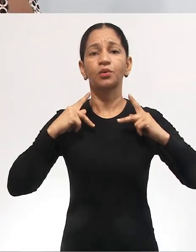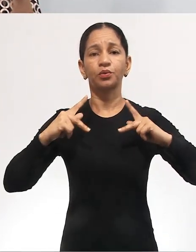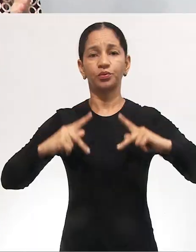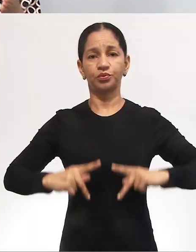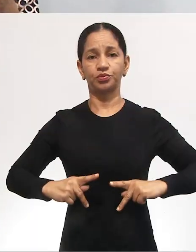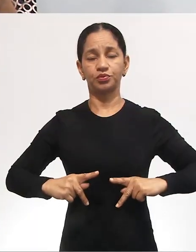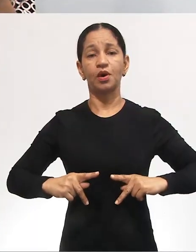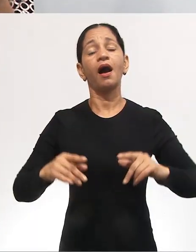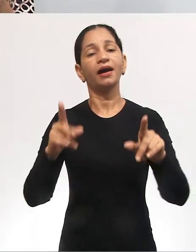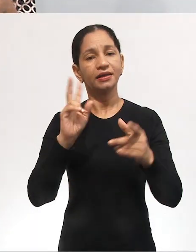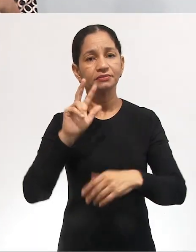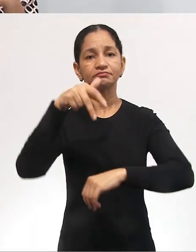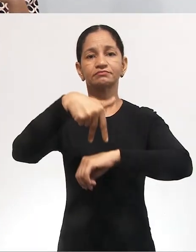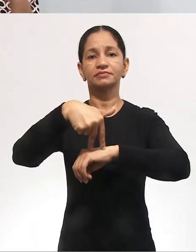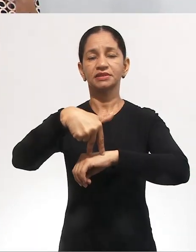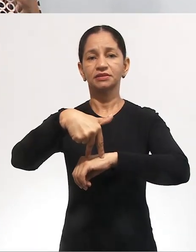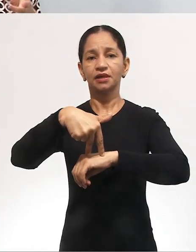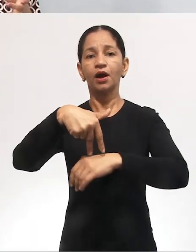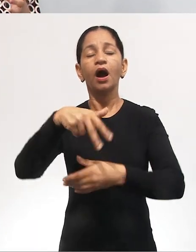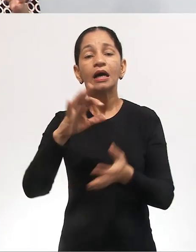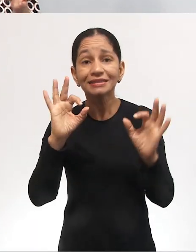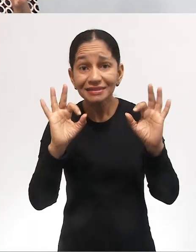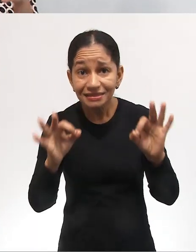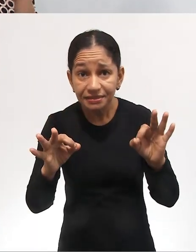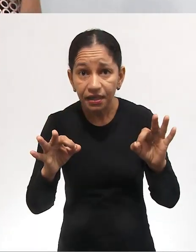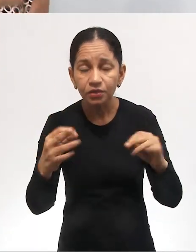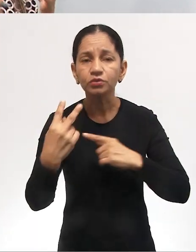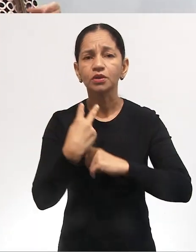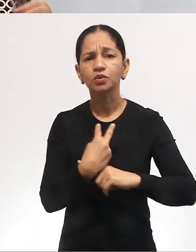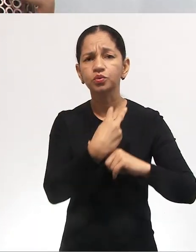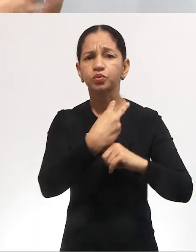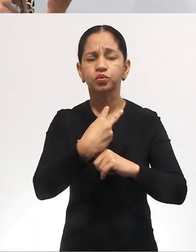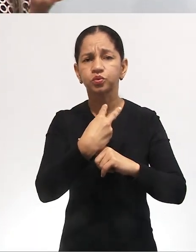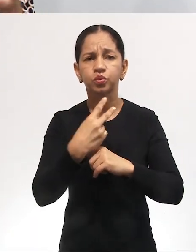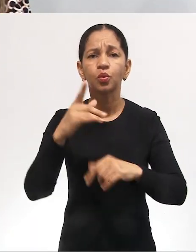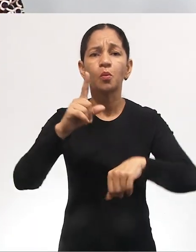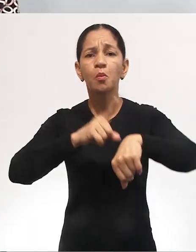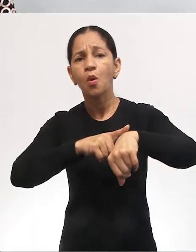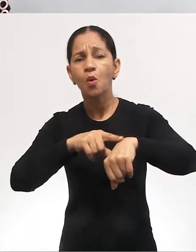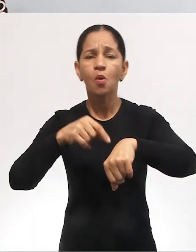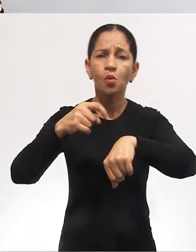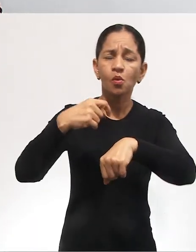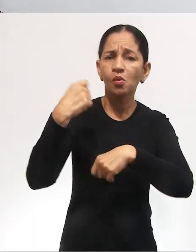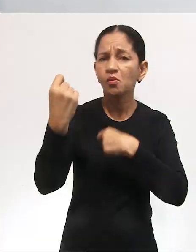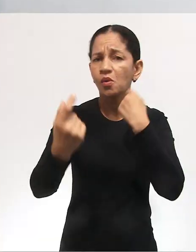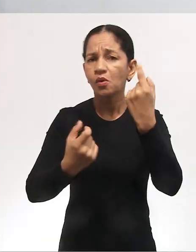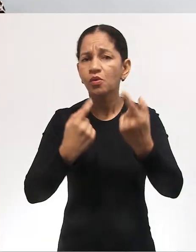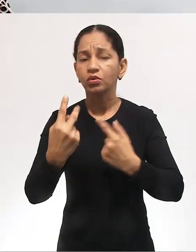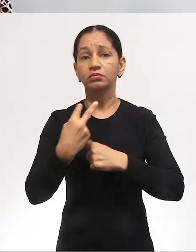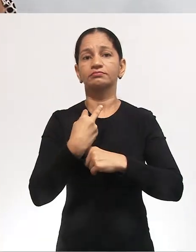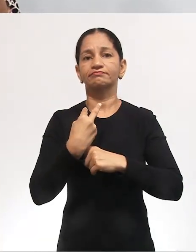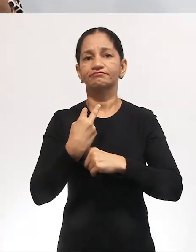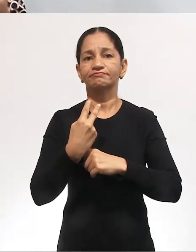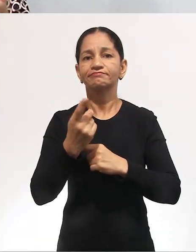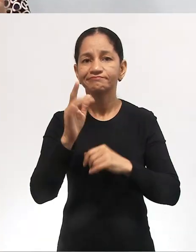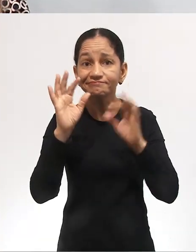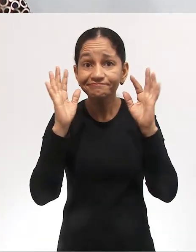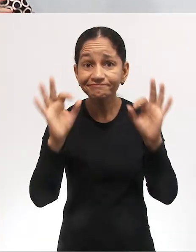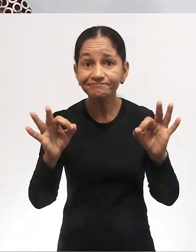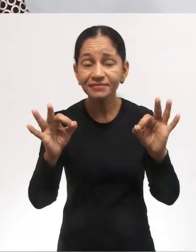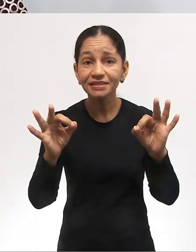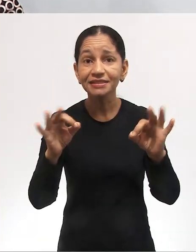que a postura que você está realizando a sua atividade repetitiva no seu trabalho, se você